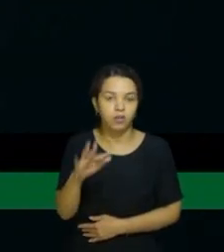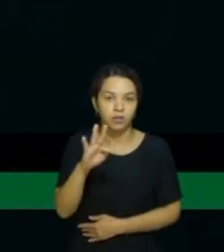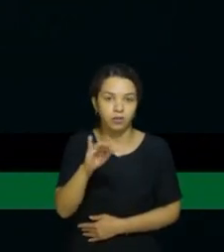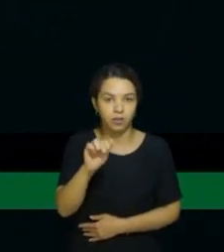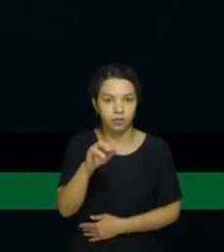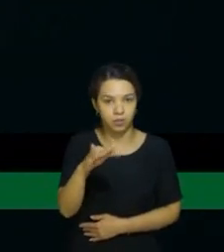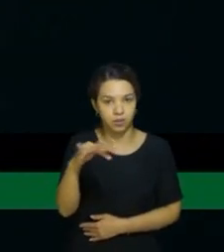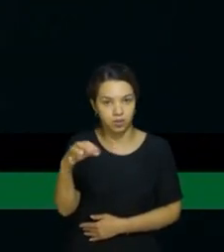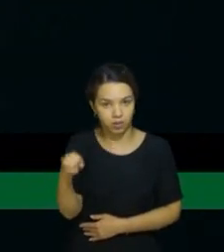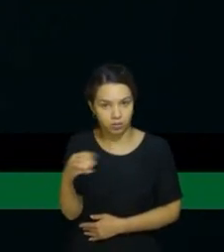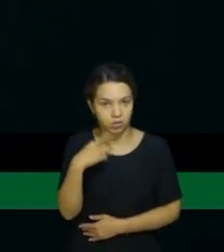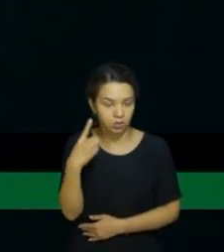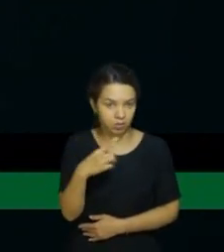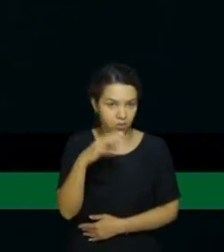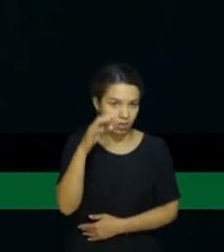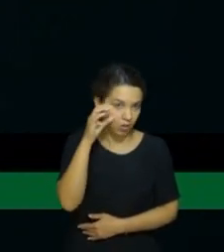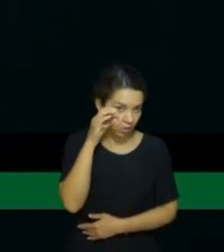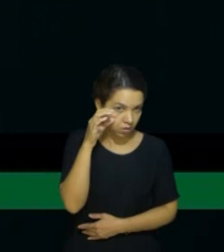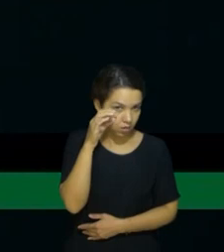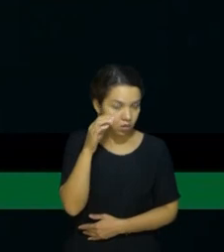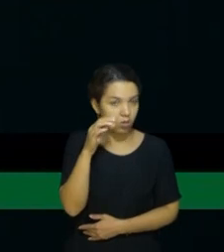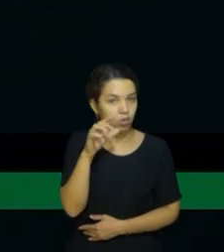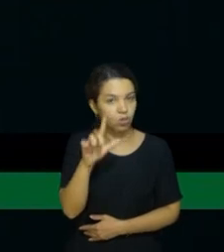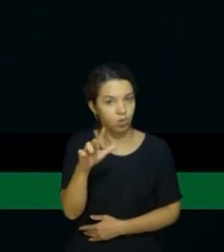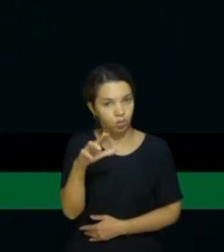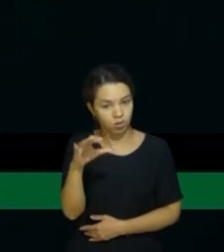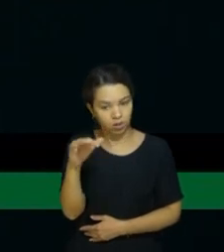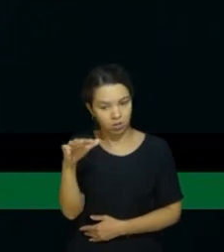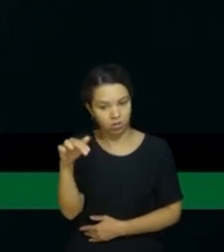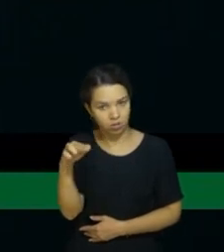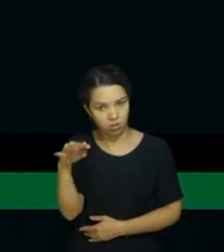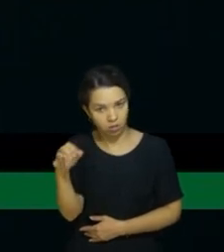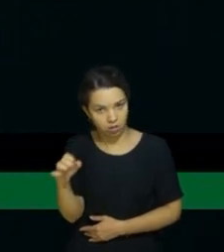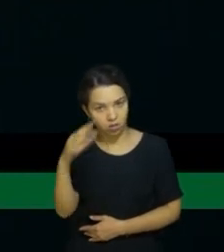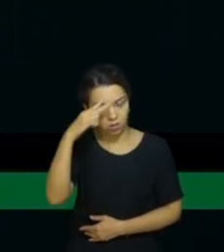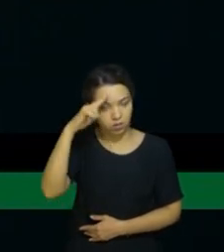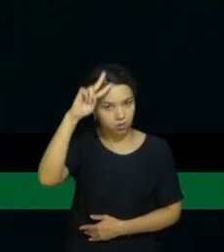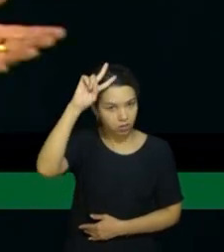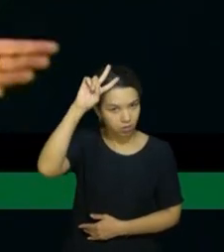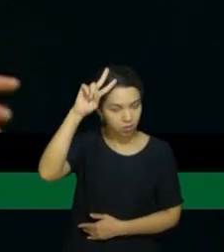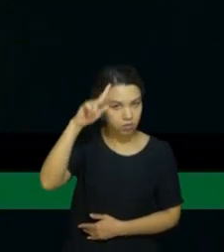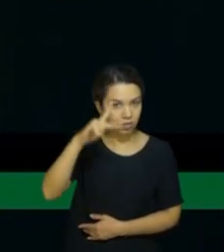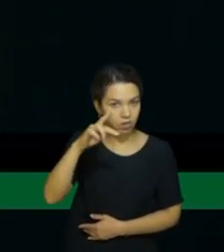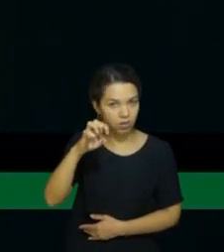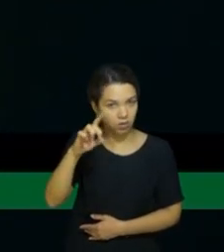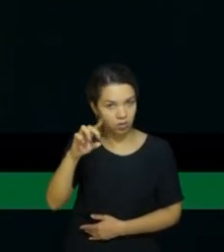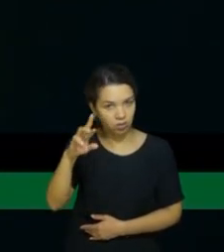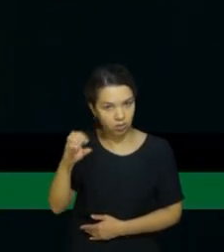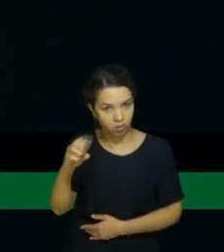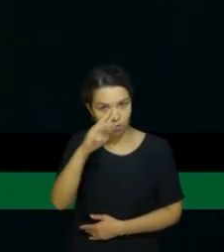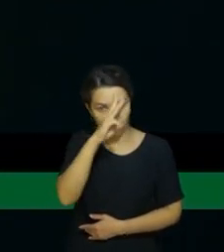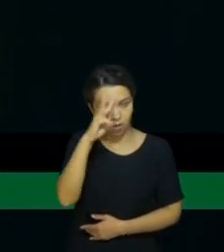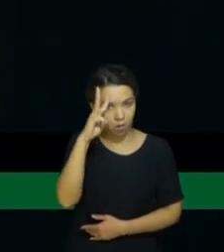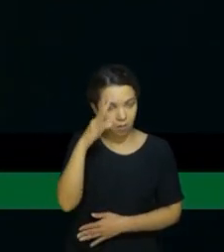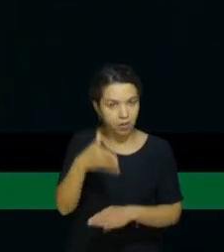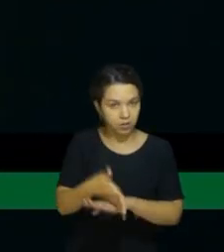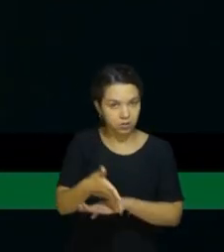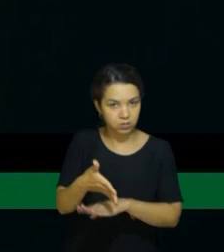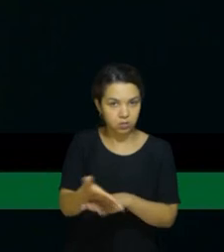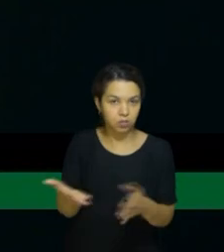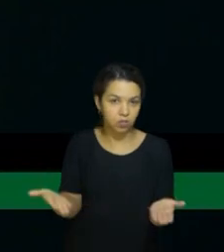Deputado Camilo Deputado Lucas Neves Vicente Pepe Colaço V vebre que participou hoje